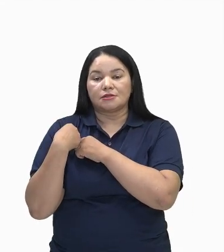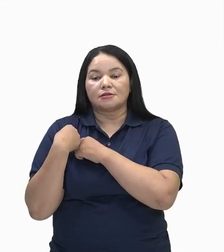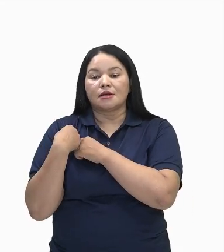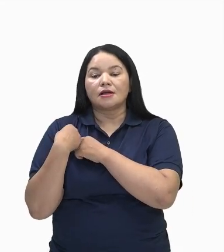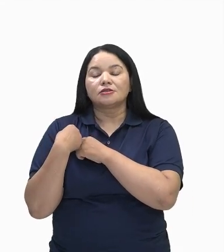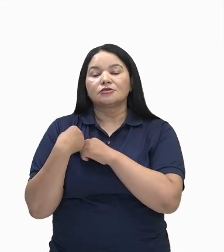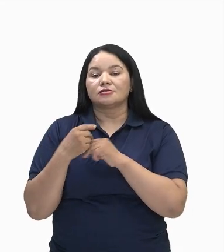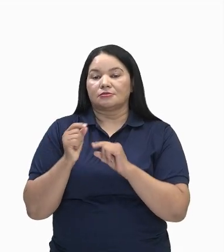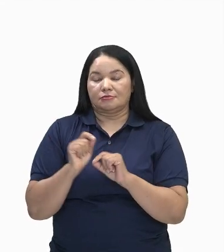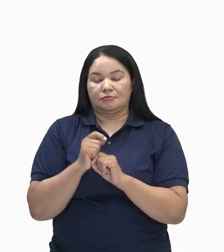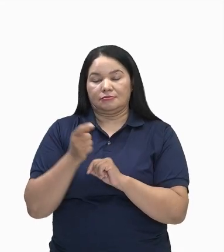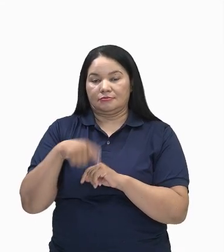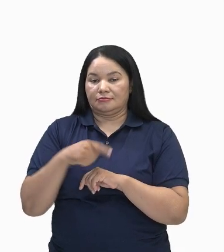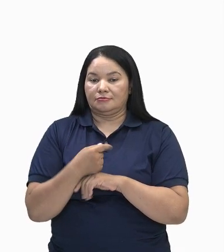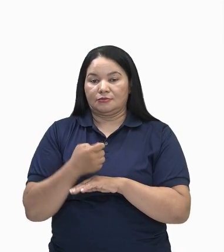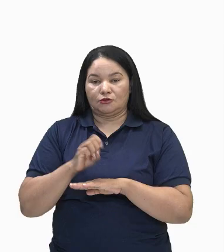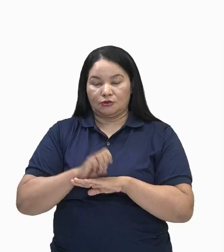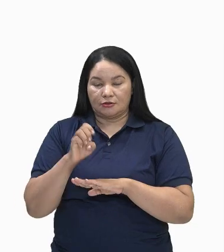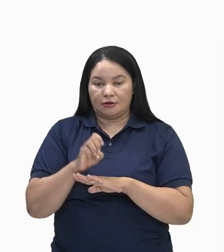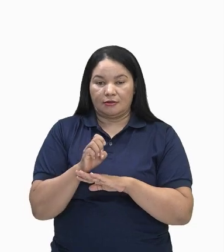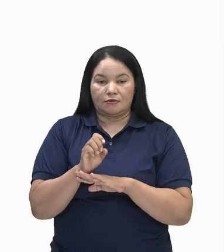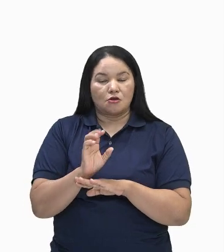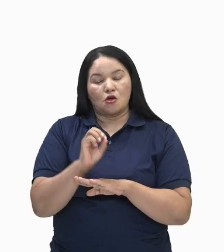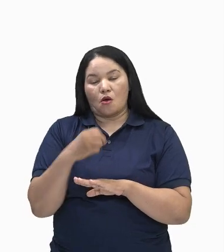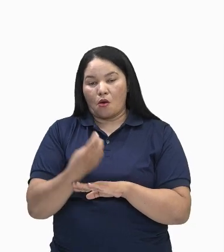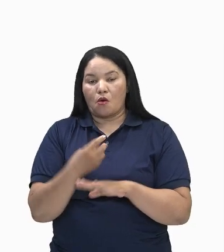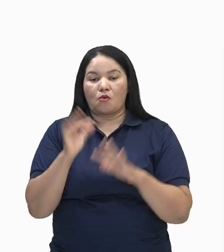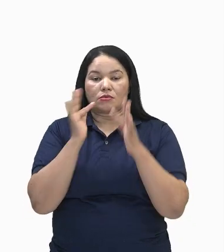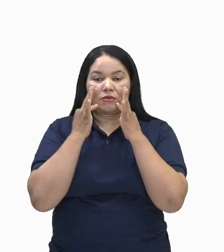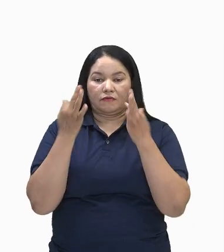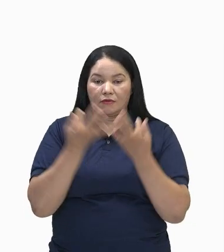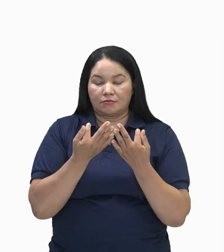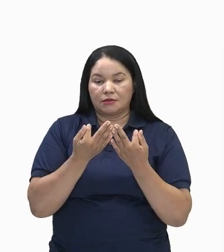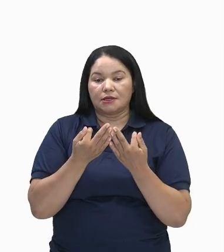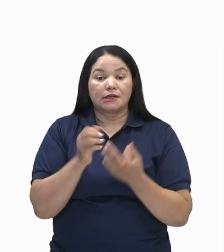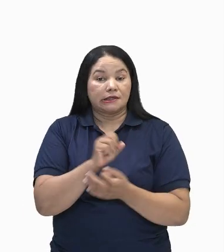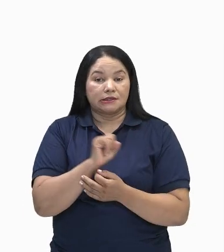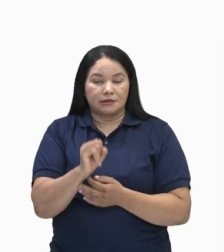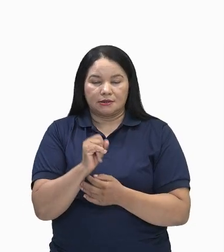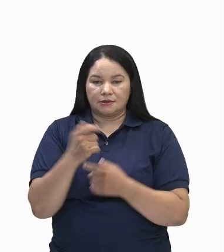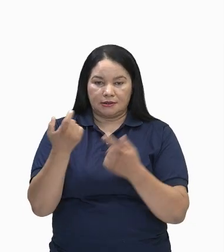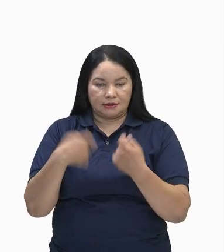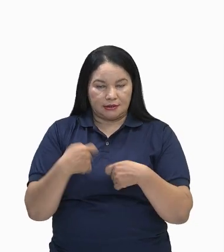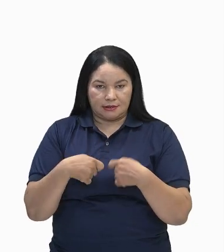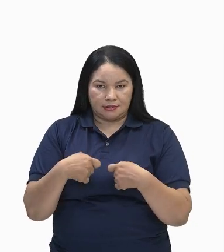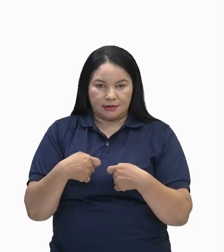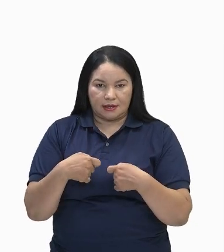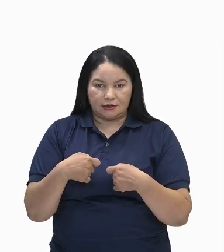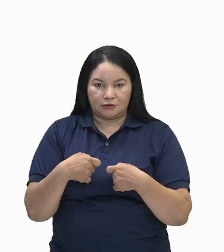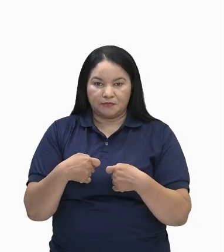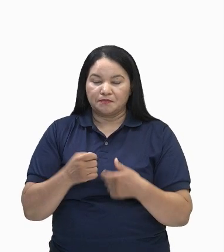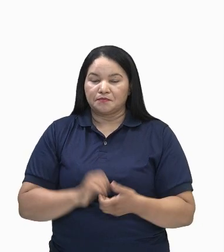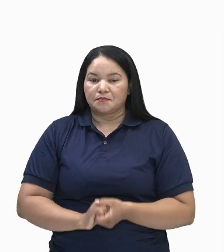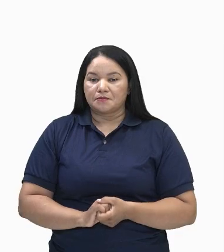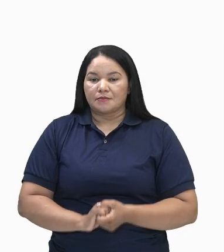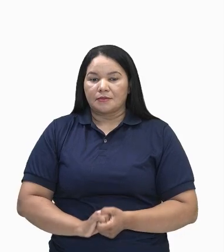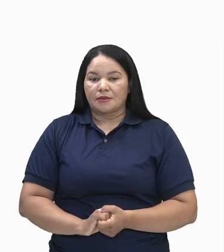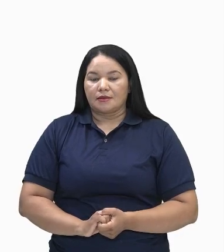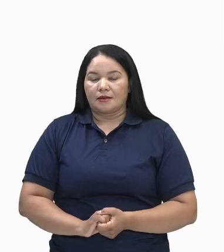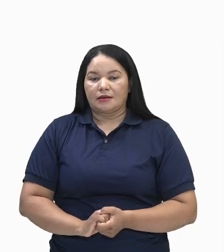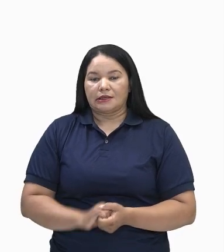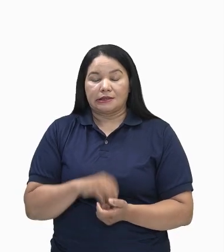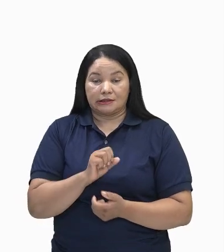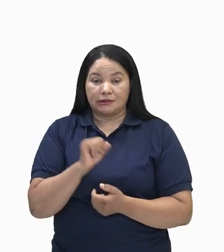ao Estado. Quando a família tiver necessidade, né, quando ela não